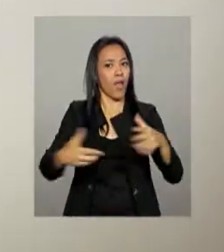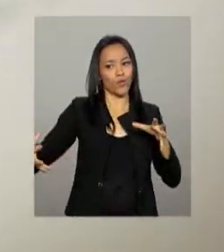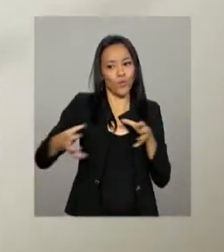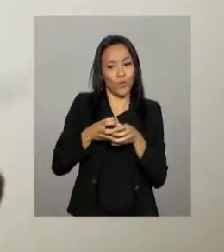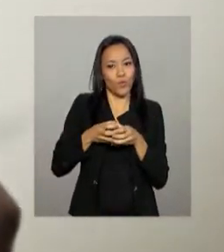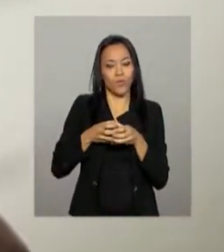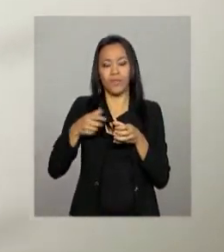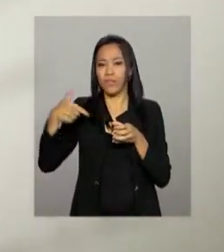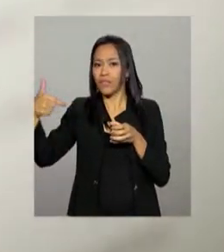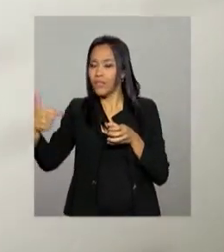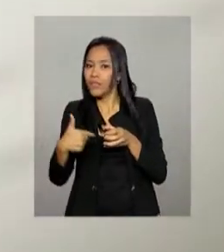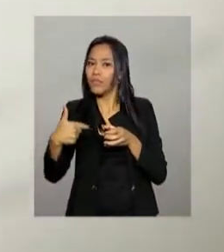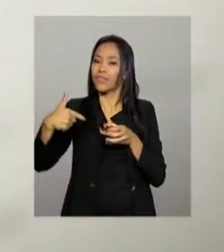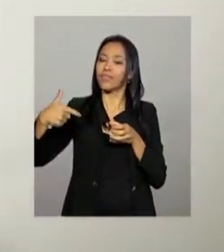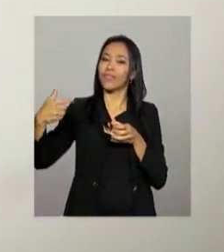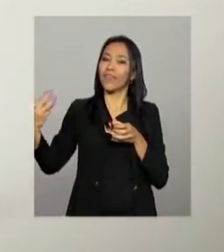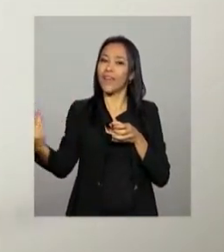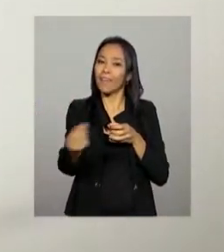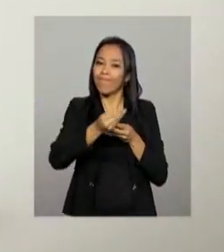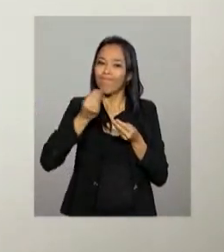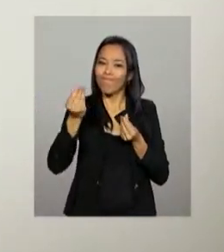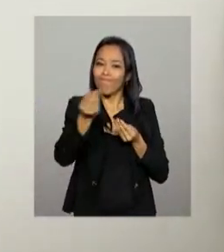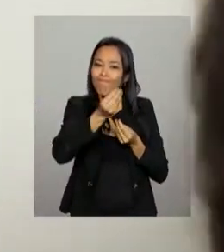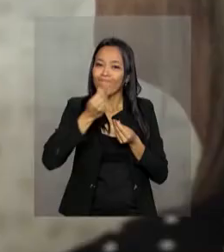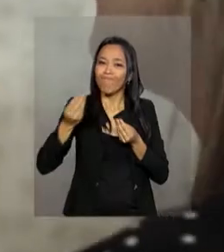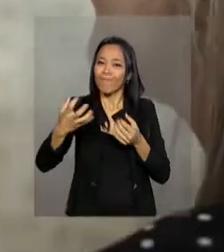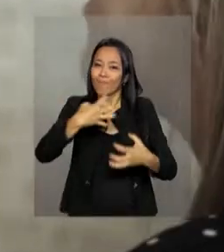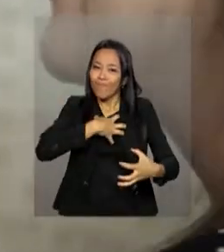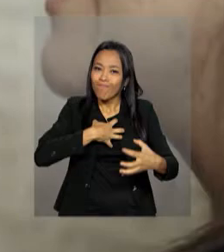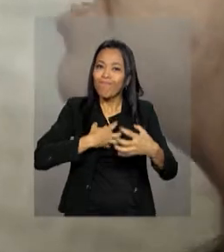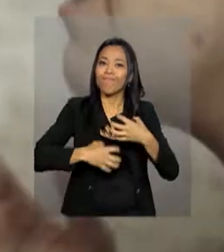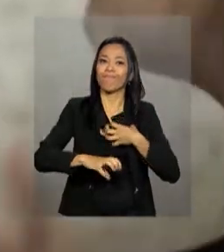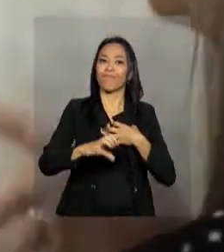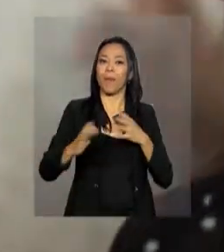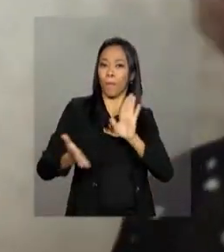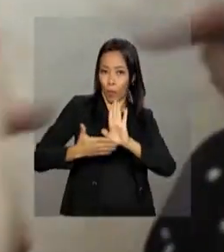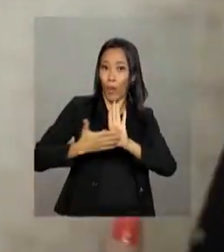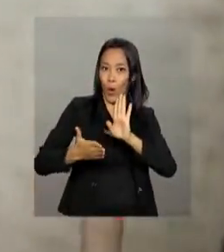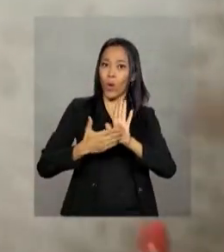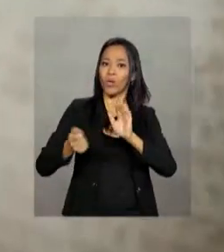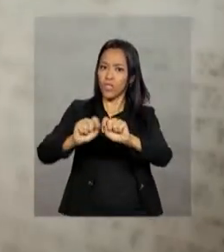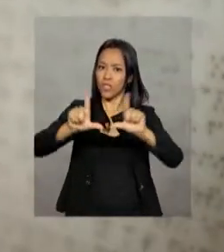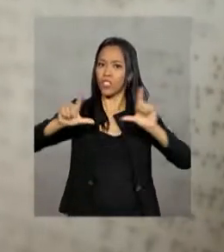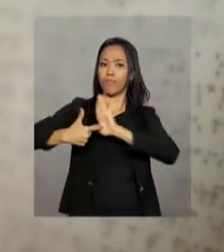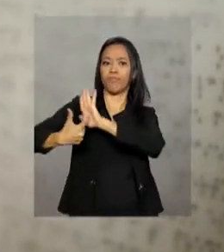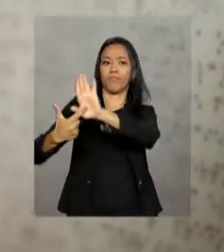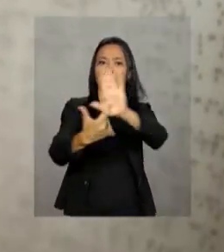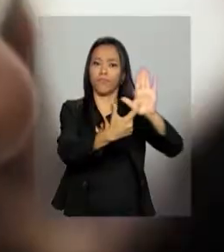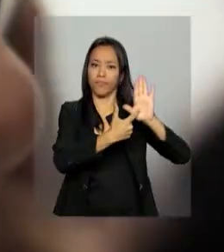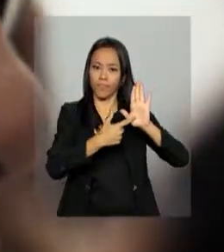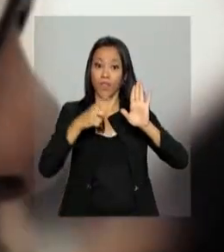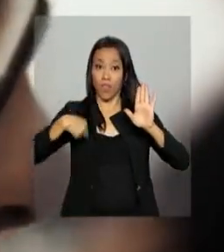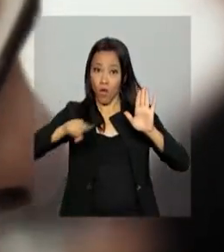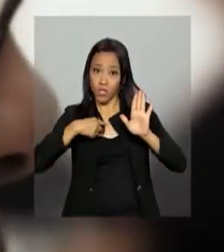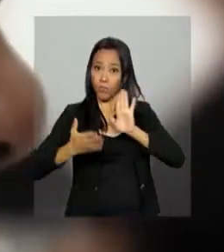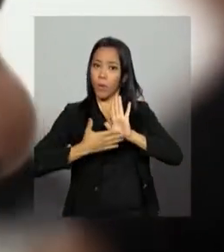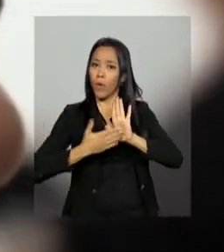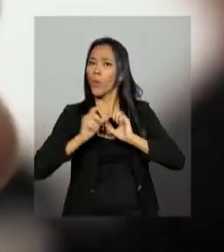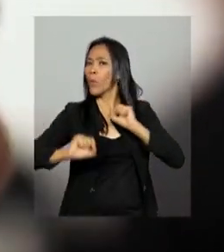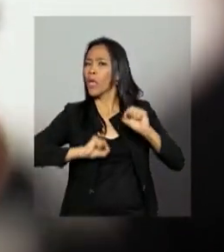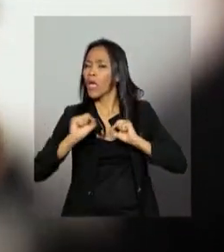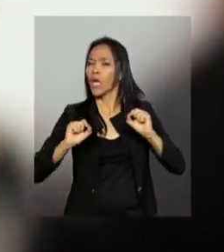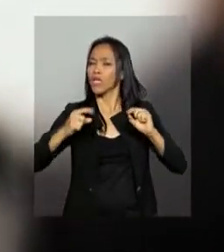está relacionada de maneira muito íntima com a própria proposta da exposição. A gente está propondo uma exposição que